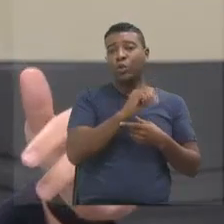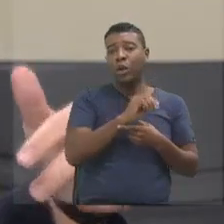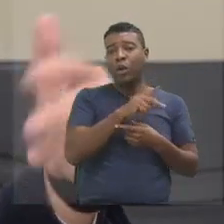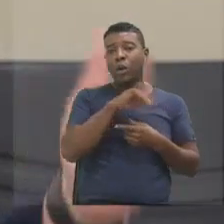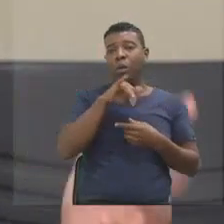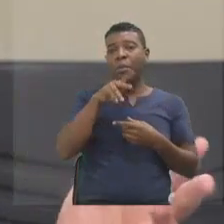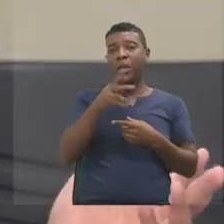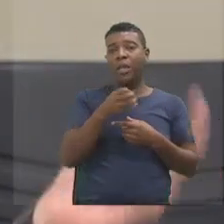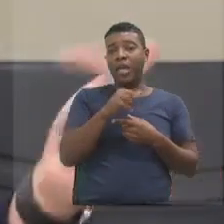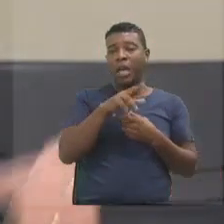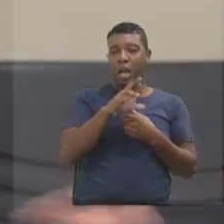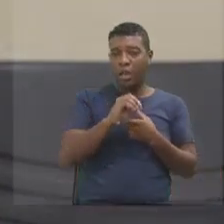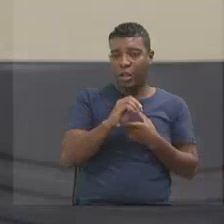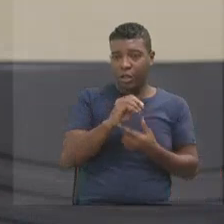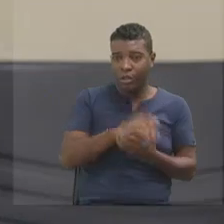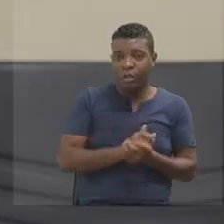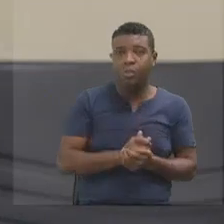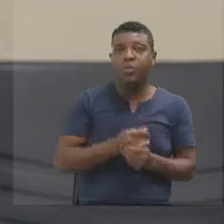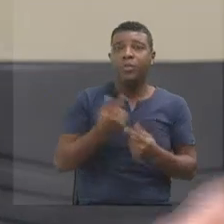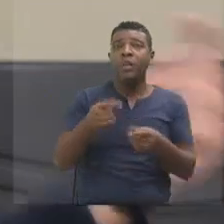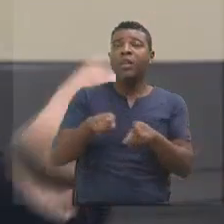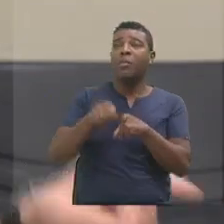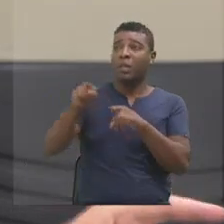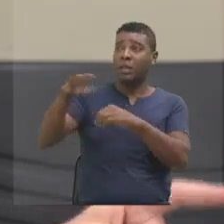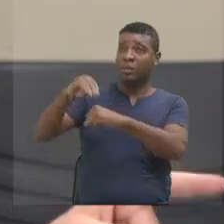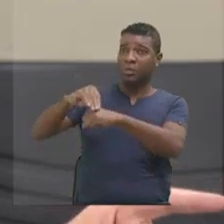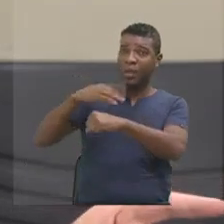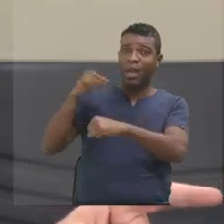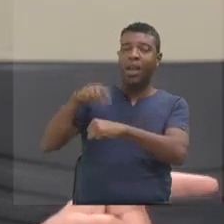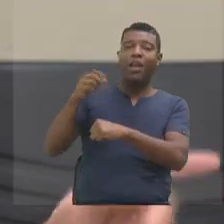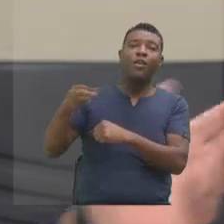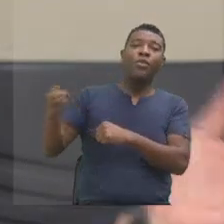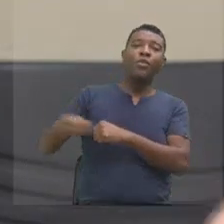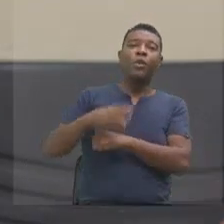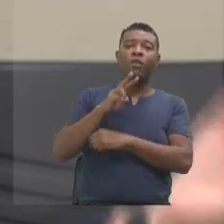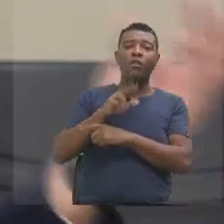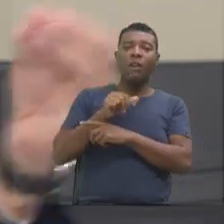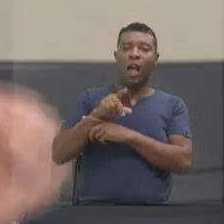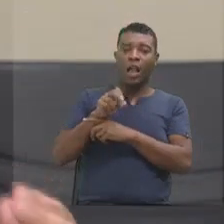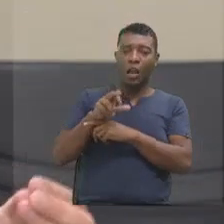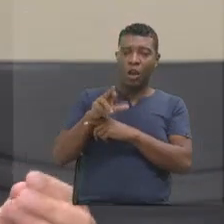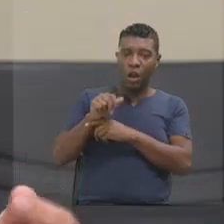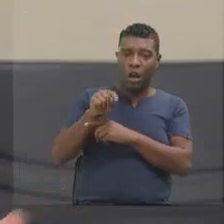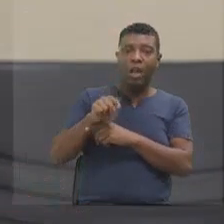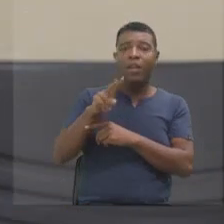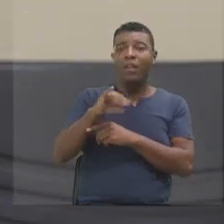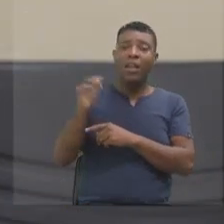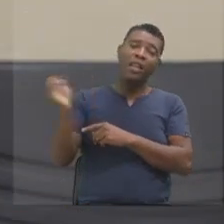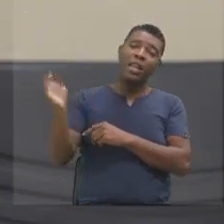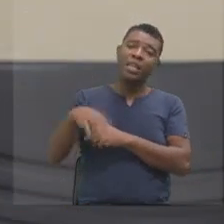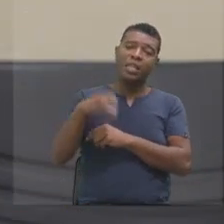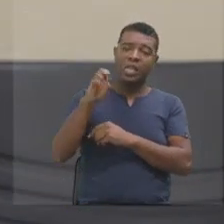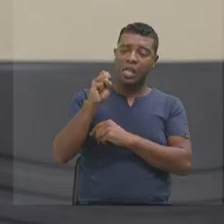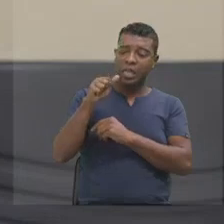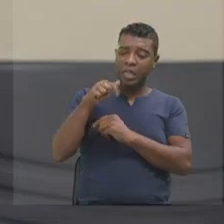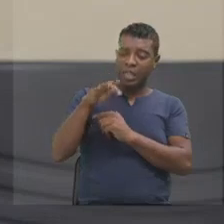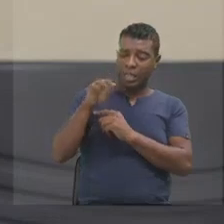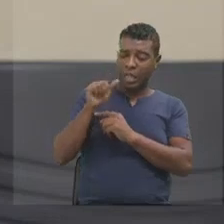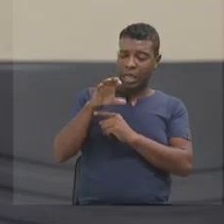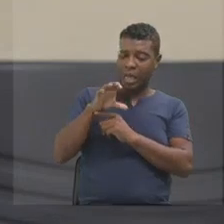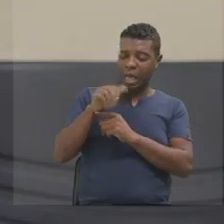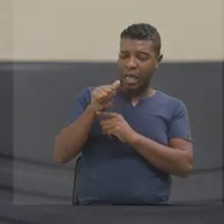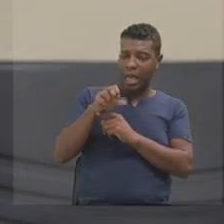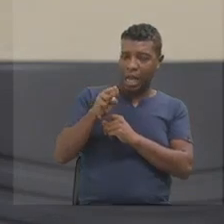e recursos ortopedia que você coloca no novo valor além de trazer a santa casa para